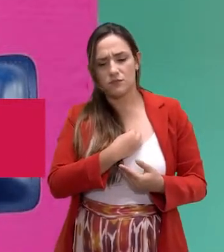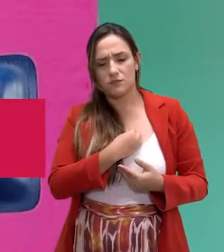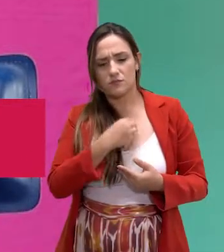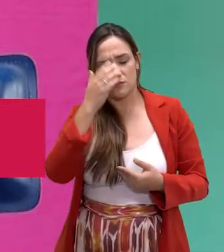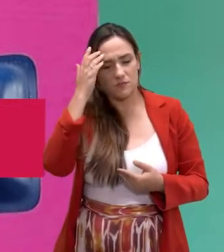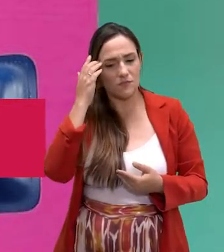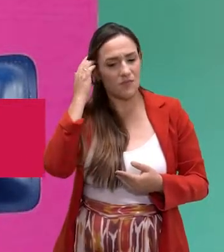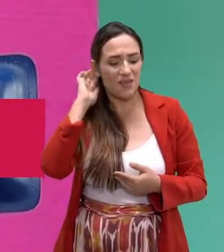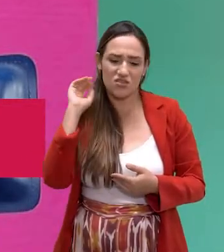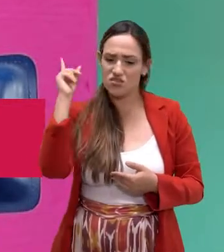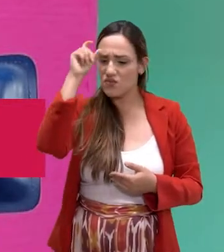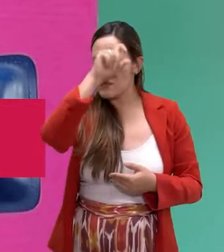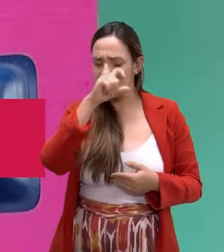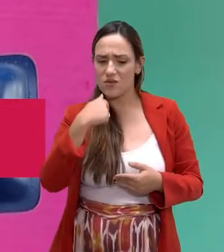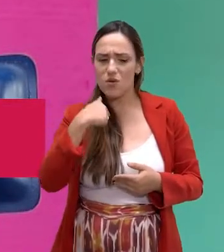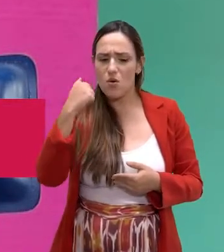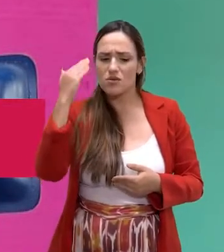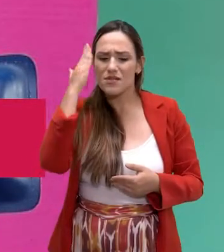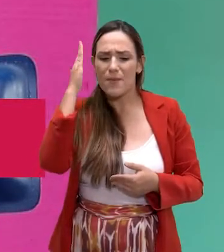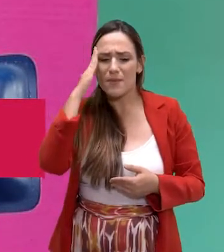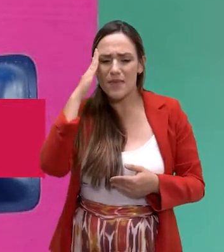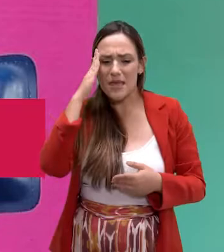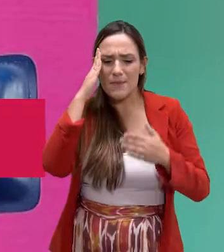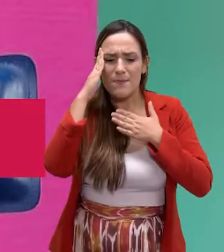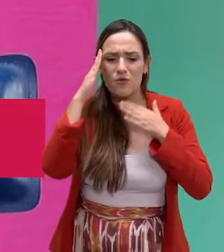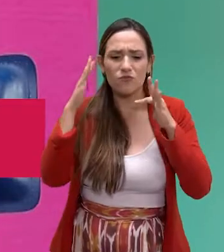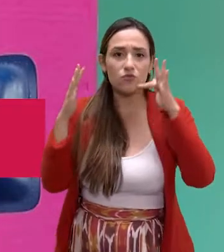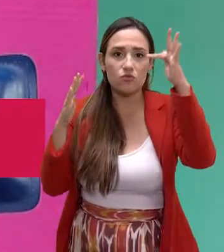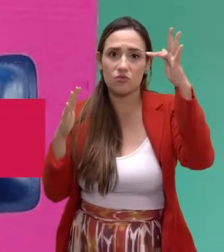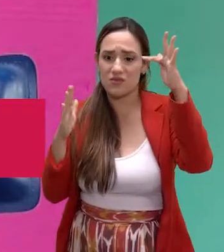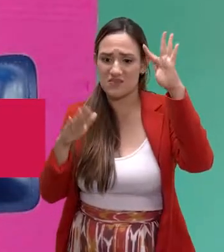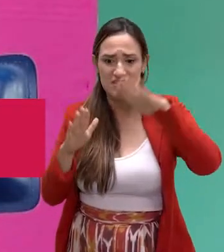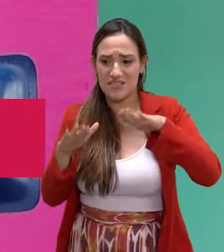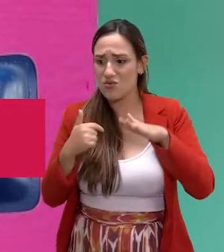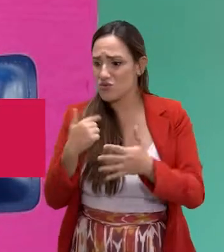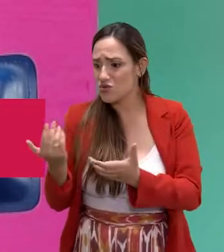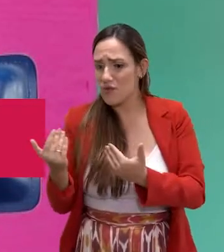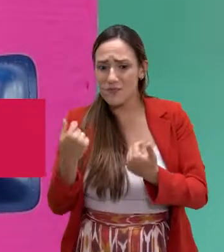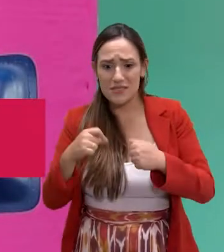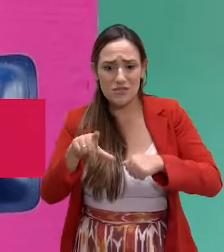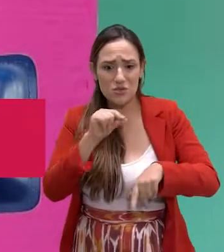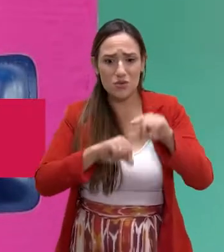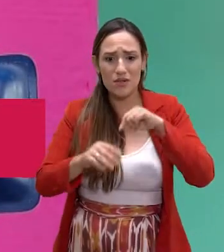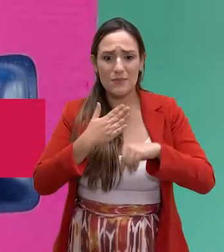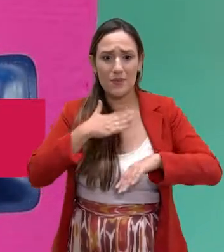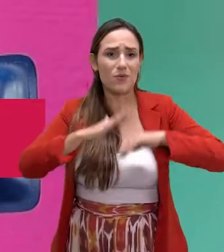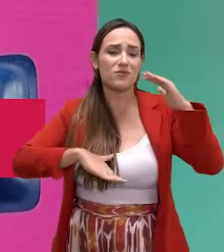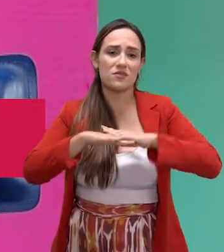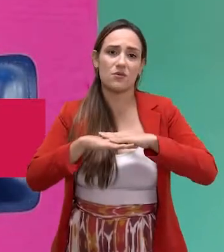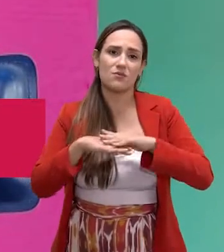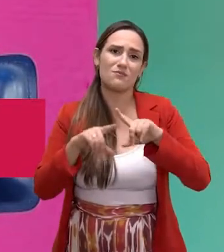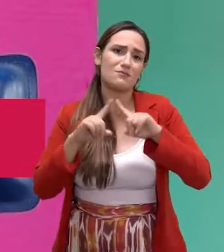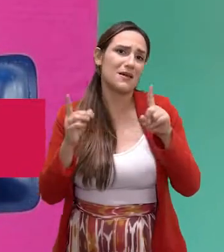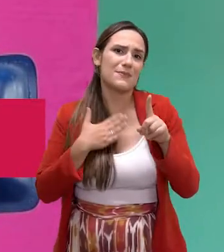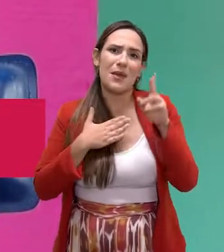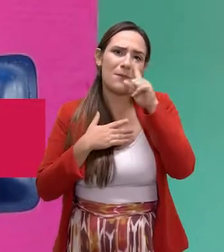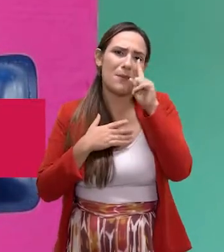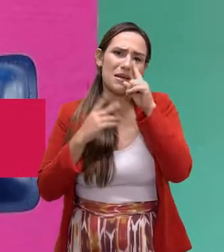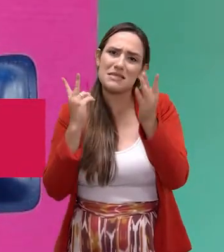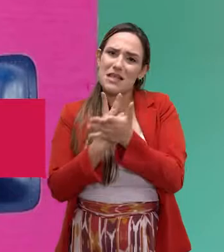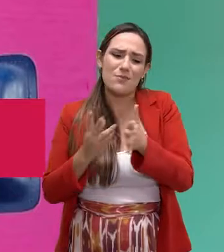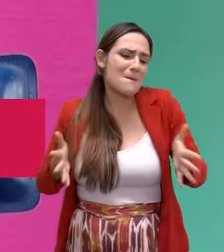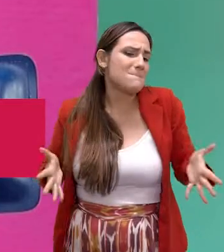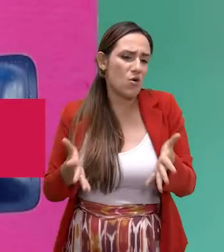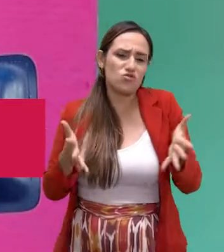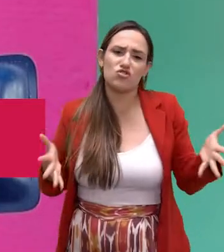né? Isso é muito difícil, como a Ana falou, a gente tem uma escolha de profissão muito cedo, mas se eu, por exemplo, sou filha de uma mãe que sempre